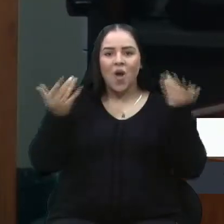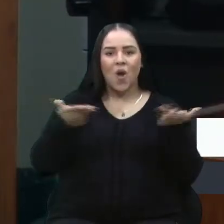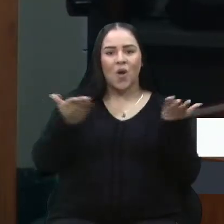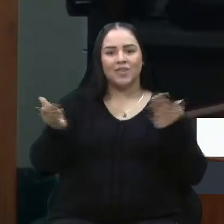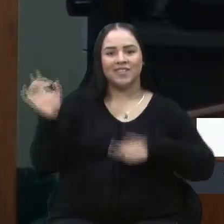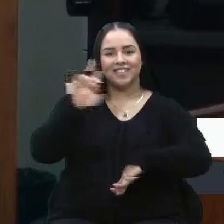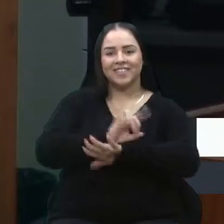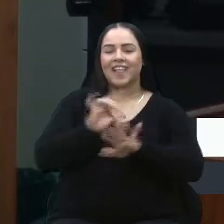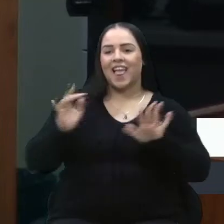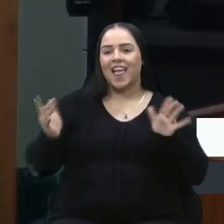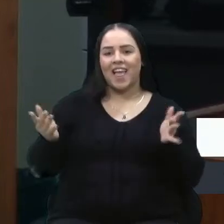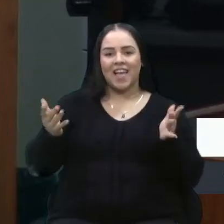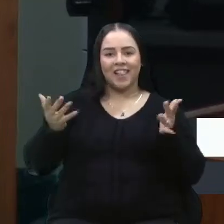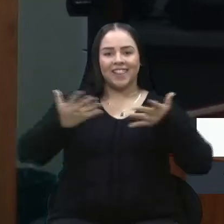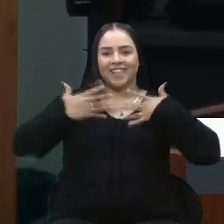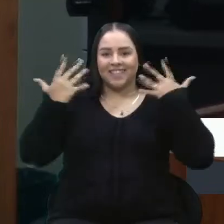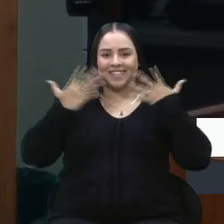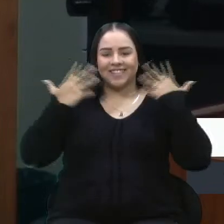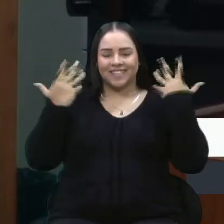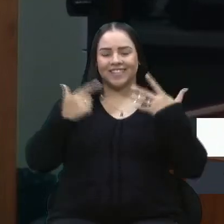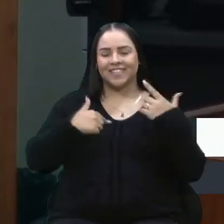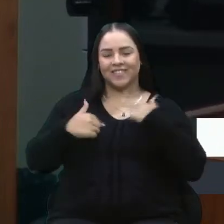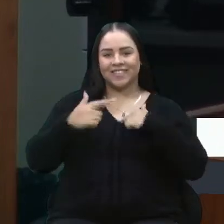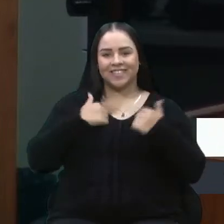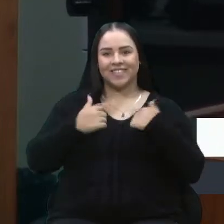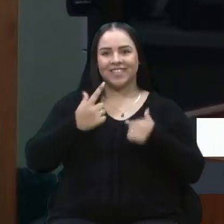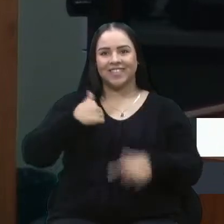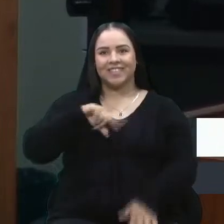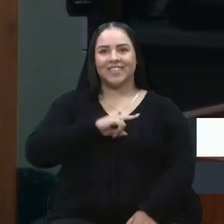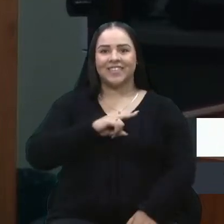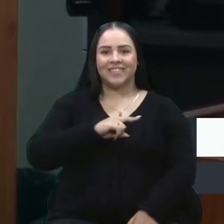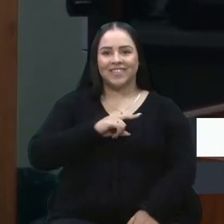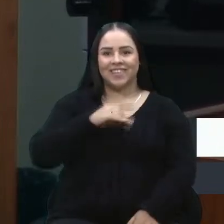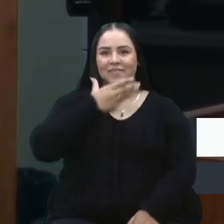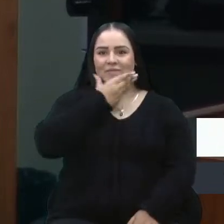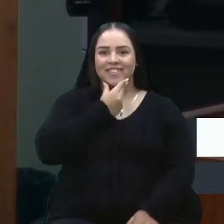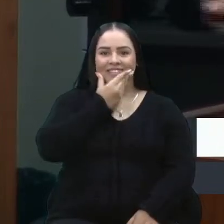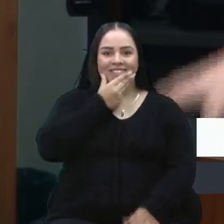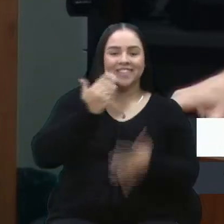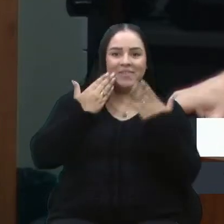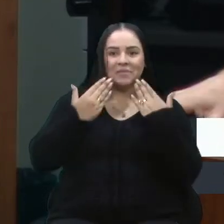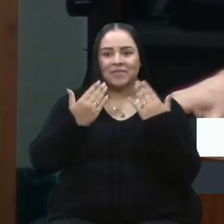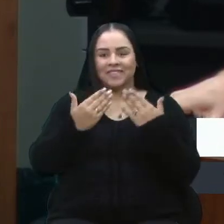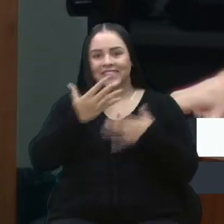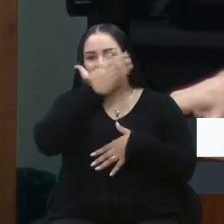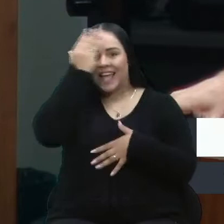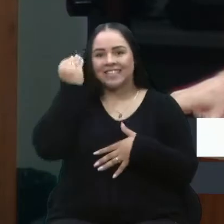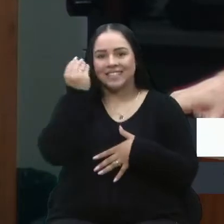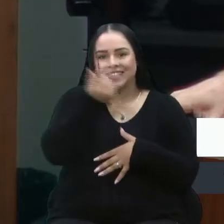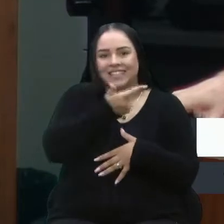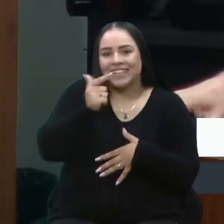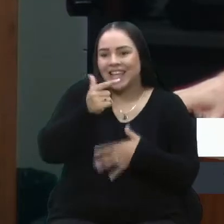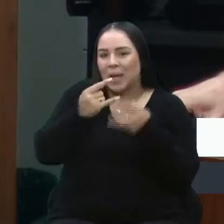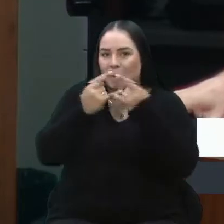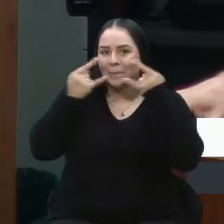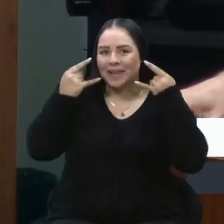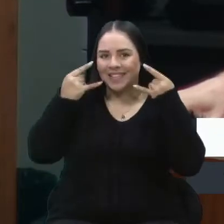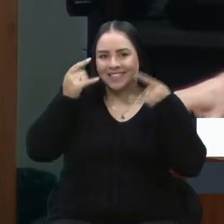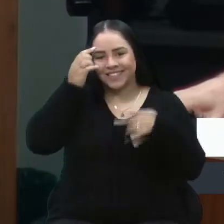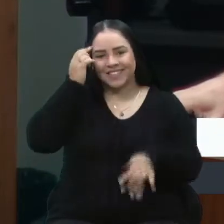gostaria de a gente ficar mexendo aqui que tem Amado quero ver a Dori cadastro